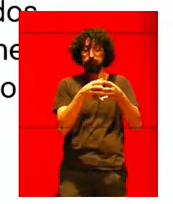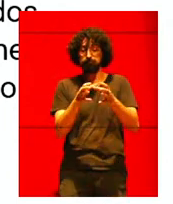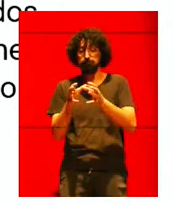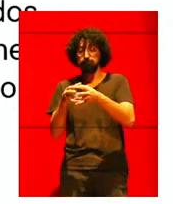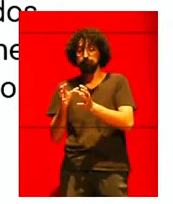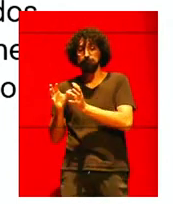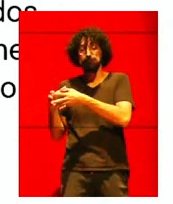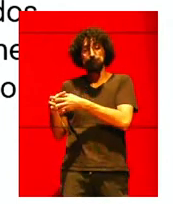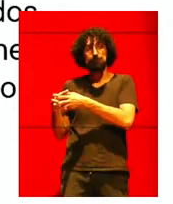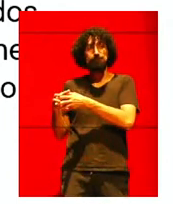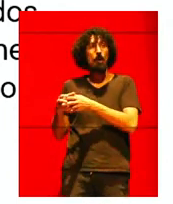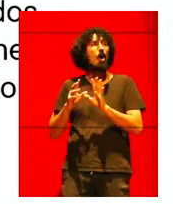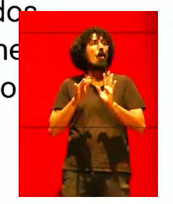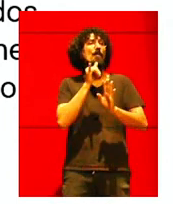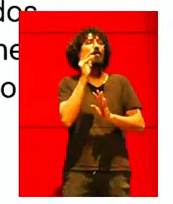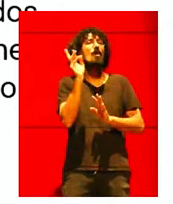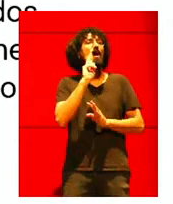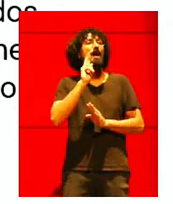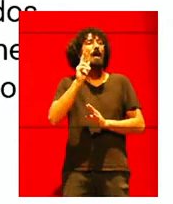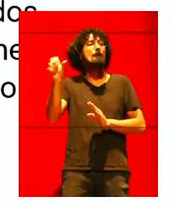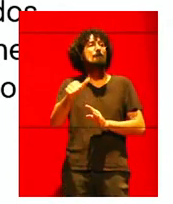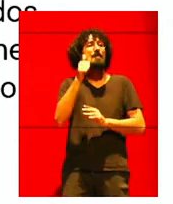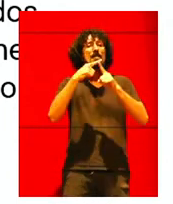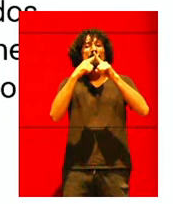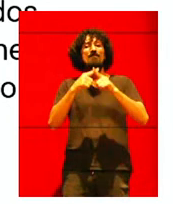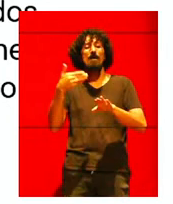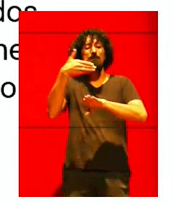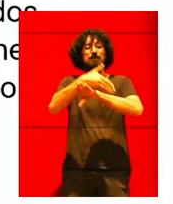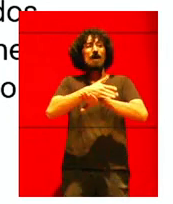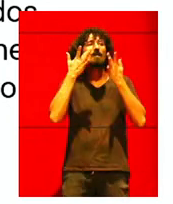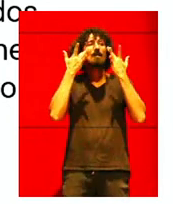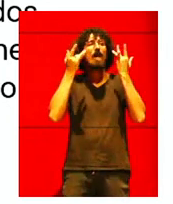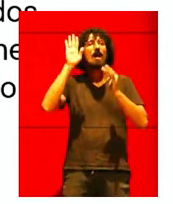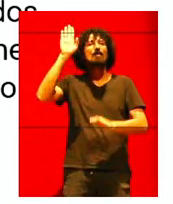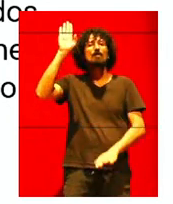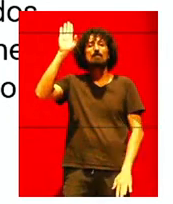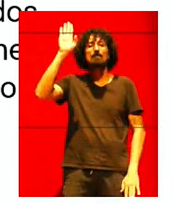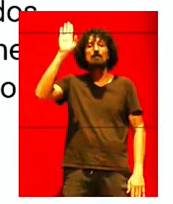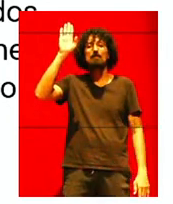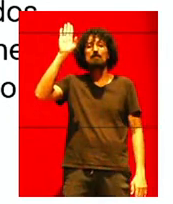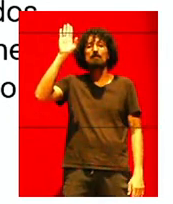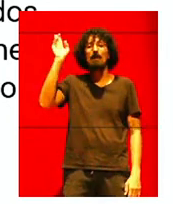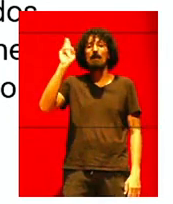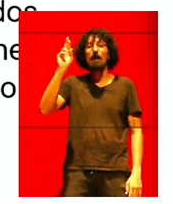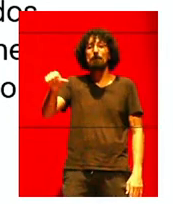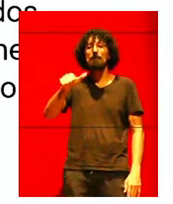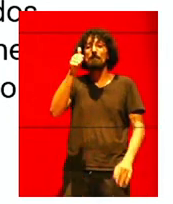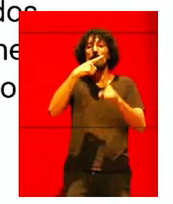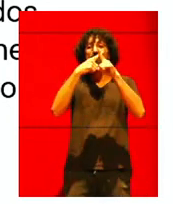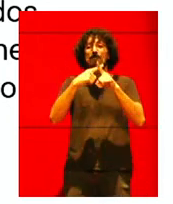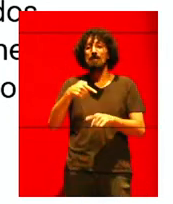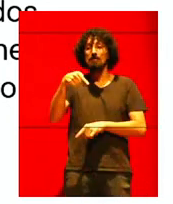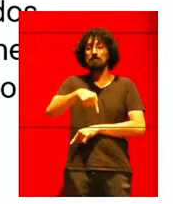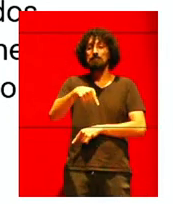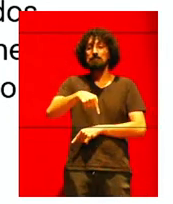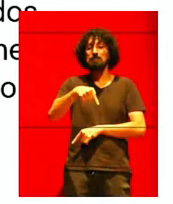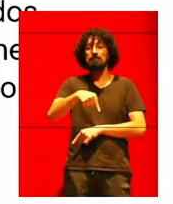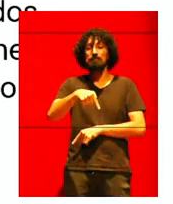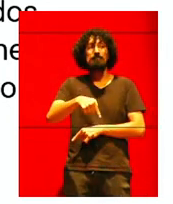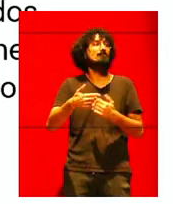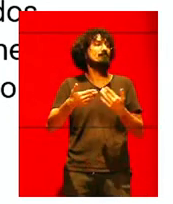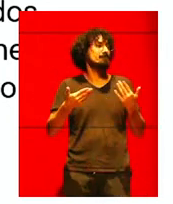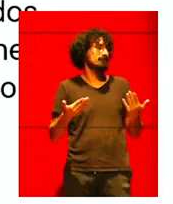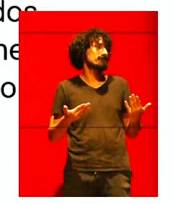Quem está vindo no teatro pela primeira vez na vida? Primeira vez no teatro. Levanta a mão, sem vergonha. Pode